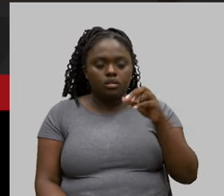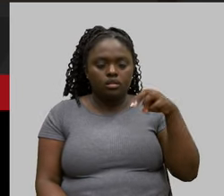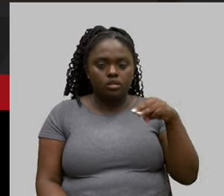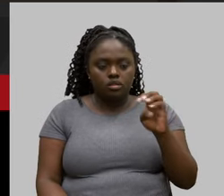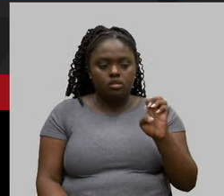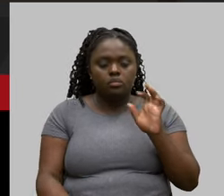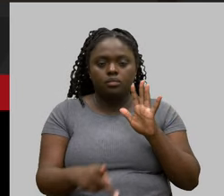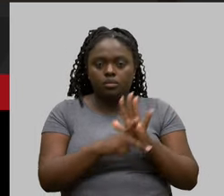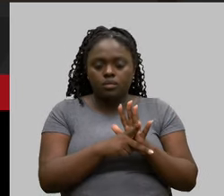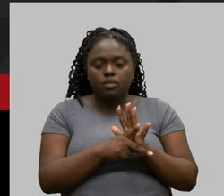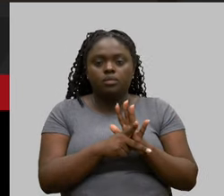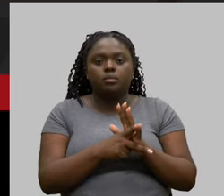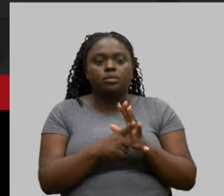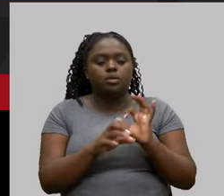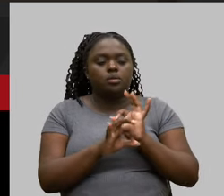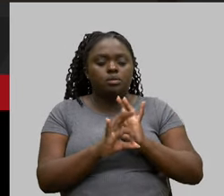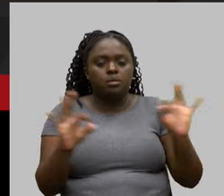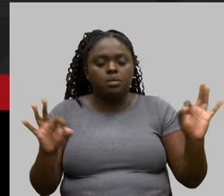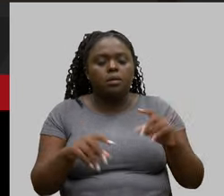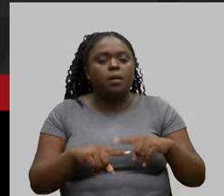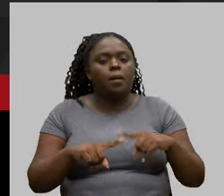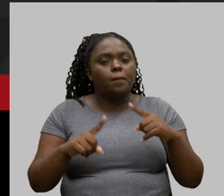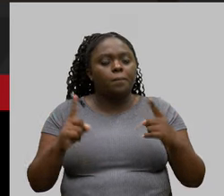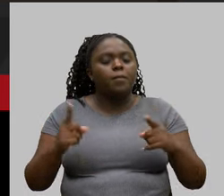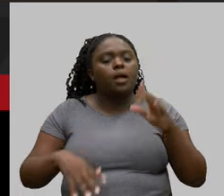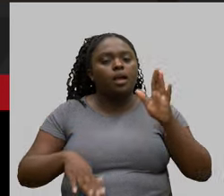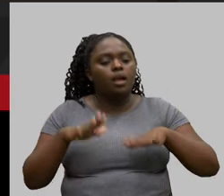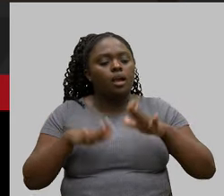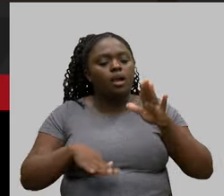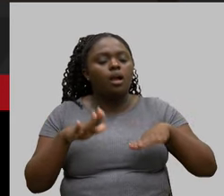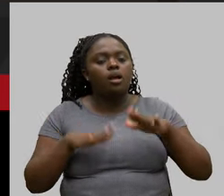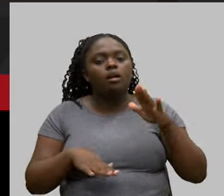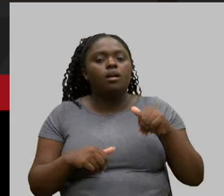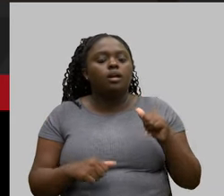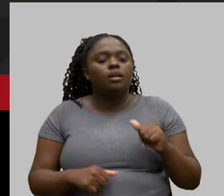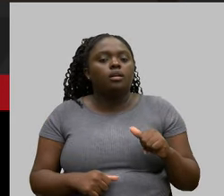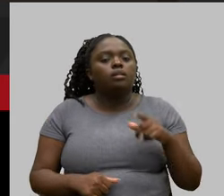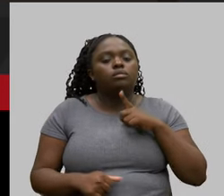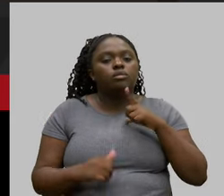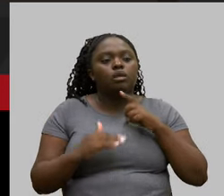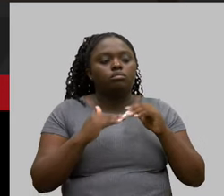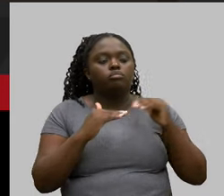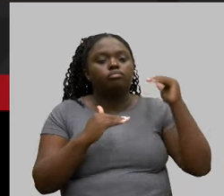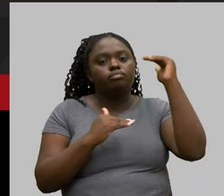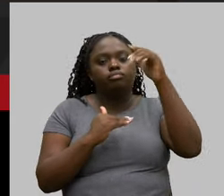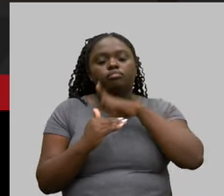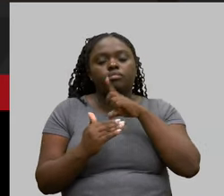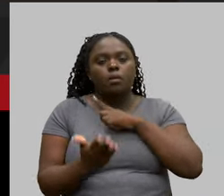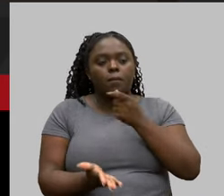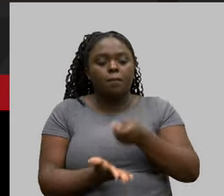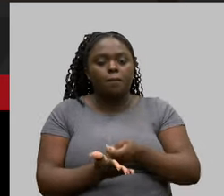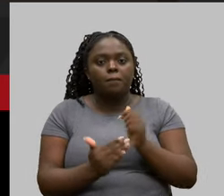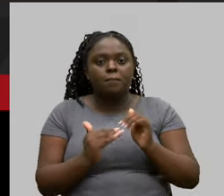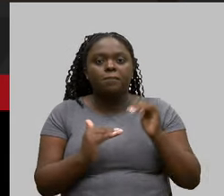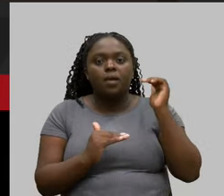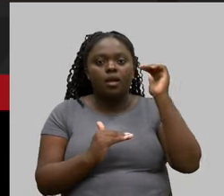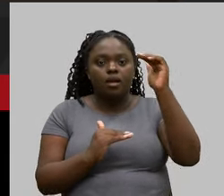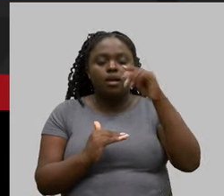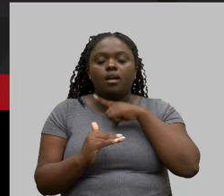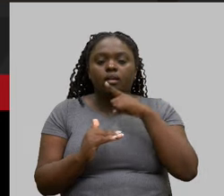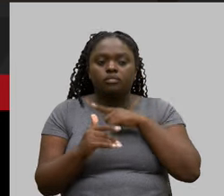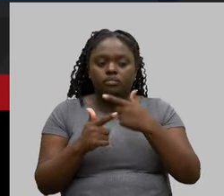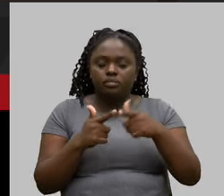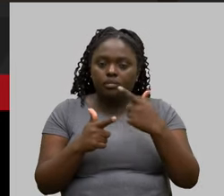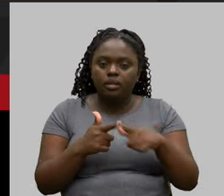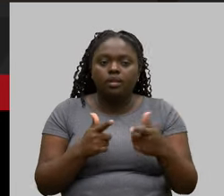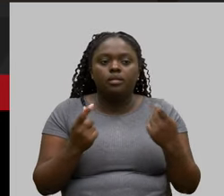excelentes mas que talvez vão vencer né num prazo superior Aquela fase que tem um maior pagamento de benefícios e aí vai ter um problema de liquidez né para